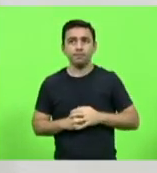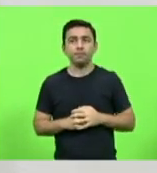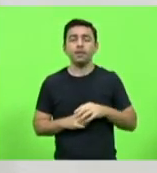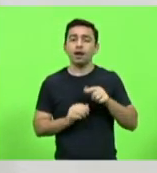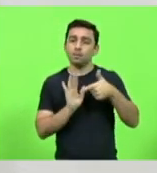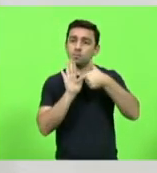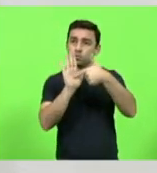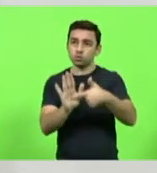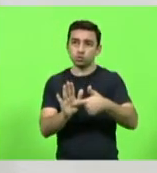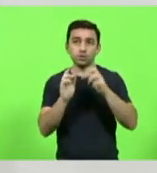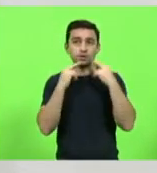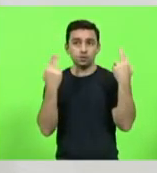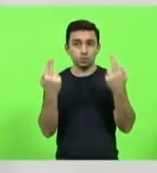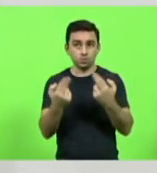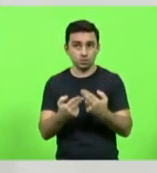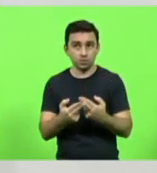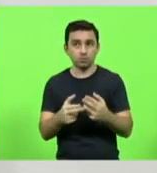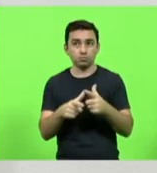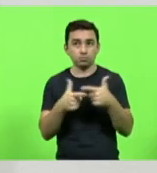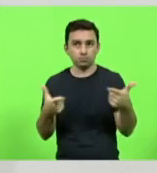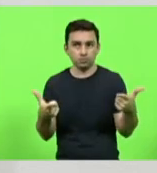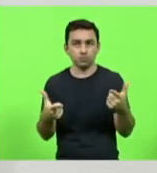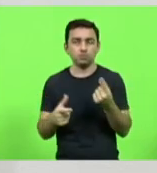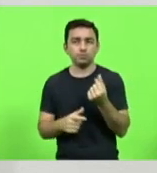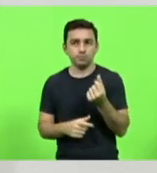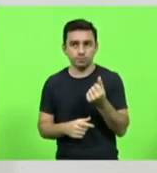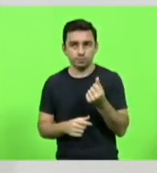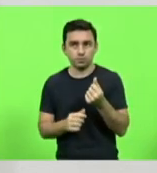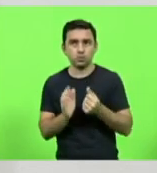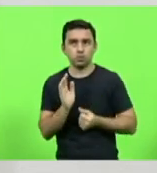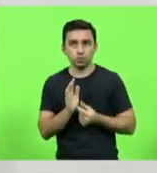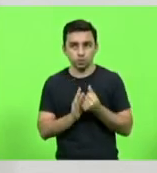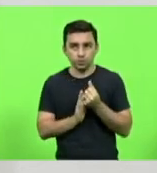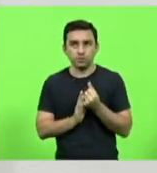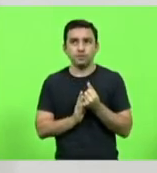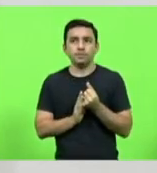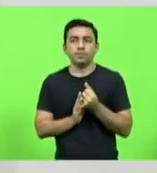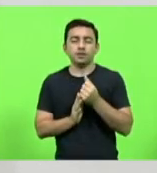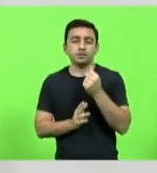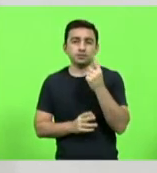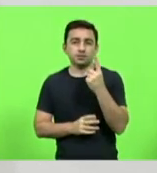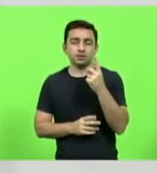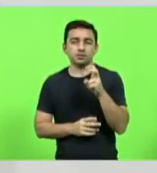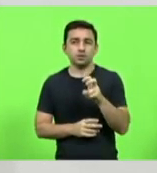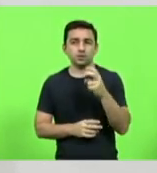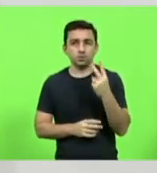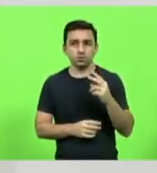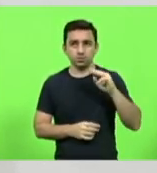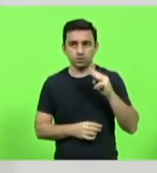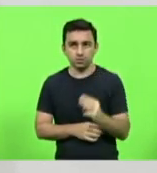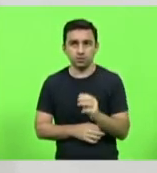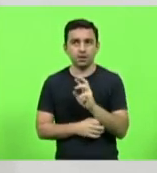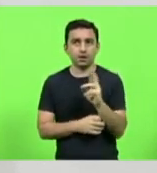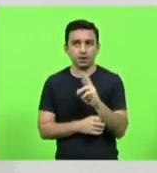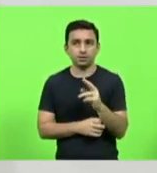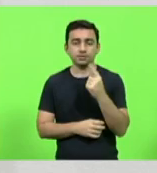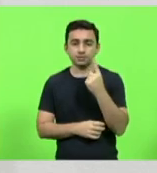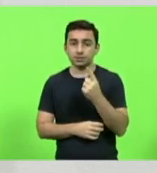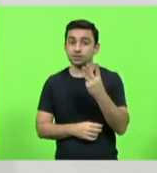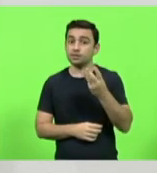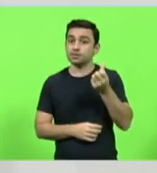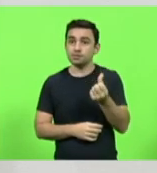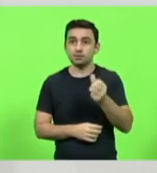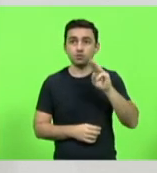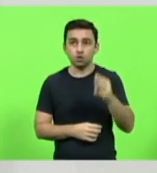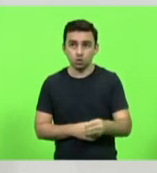na reunião ampliada sobre o corte do orçamento, dos 152 milhões de reais e 136 milhões e meio